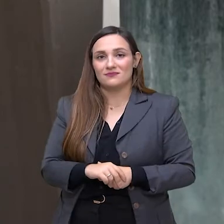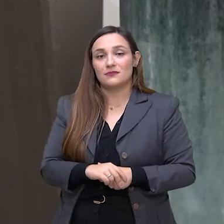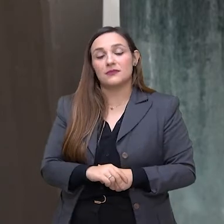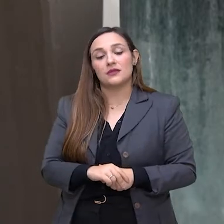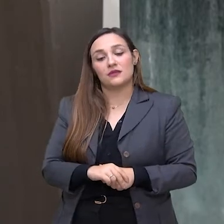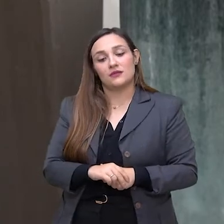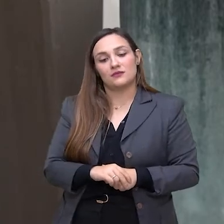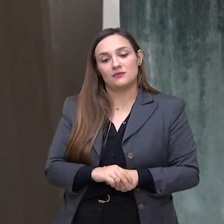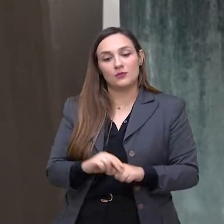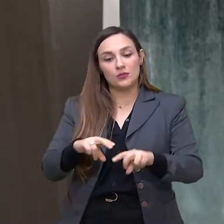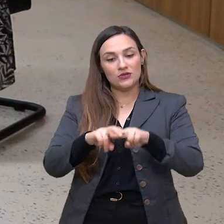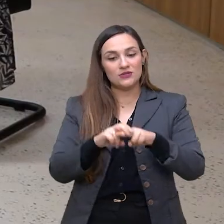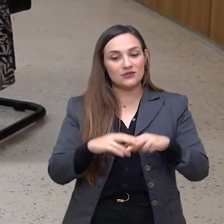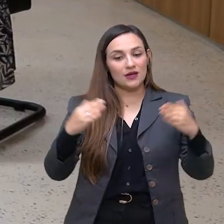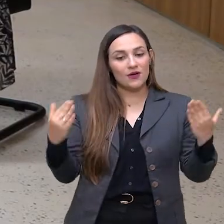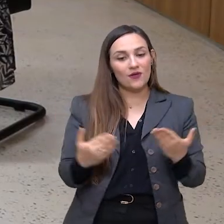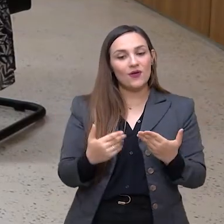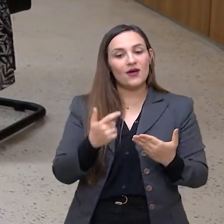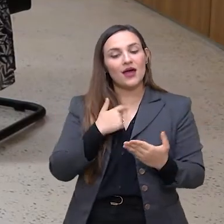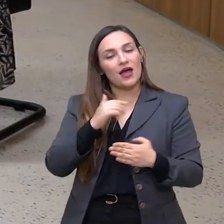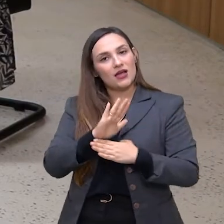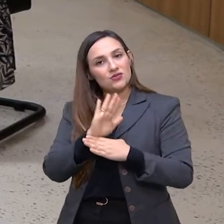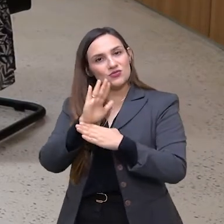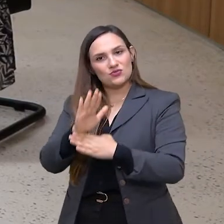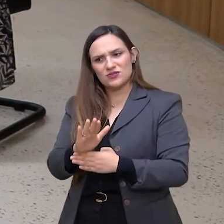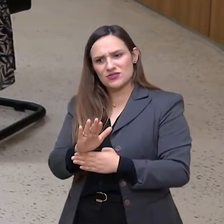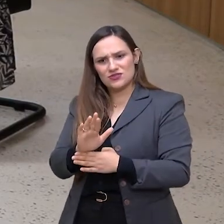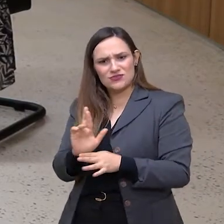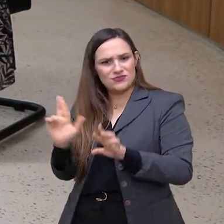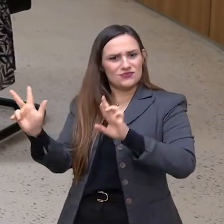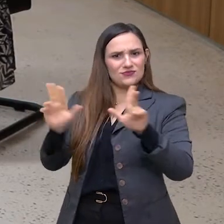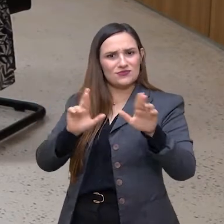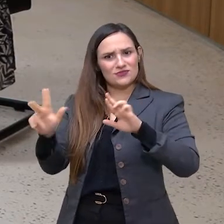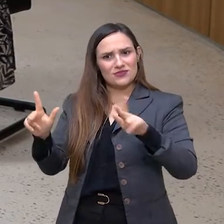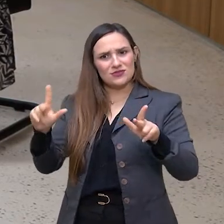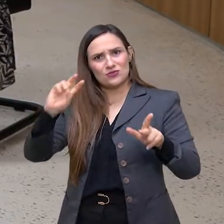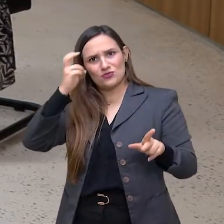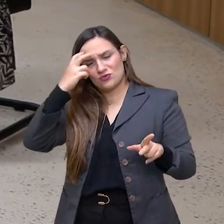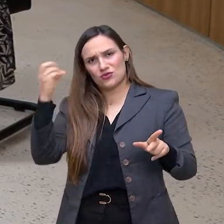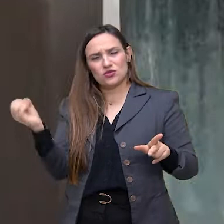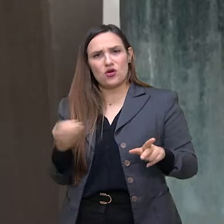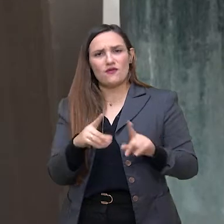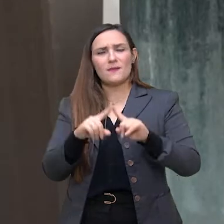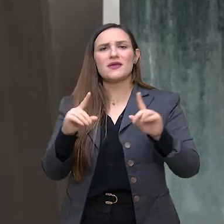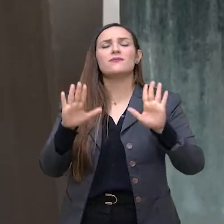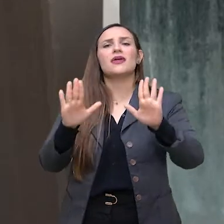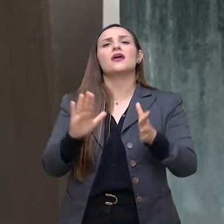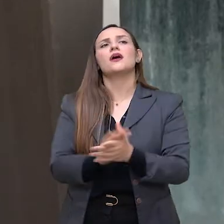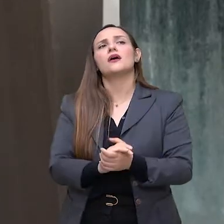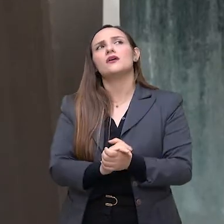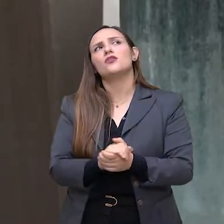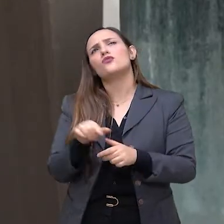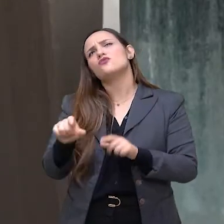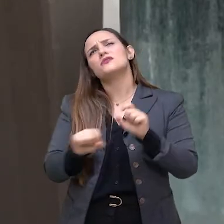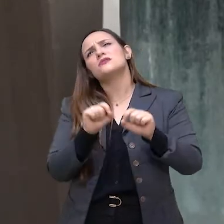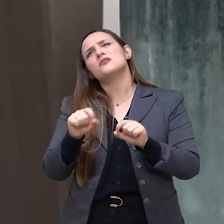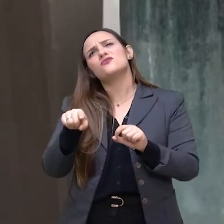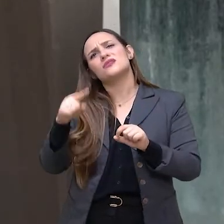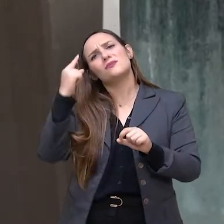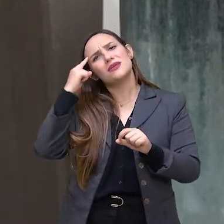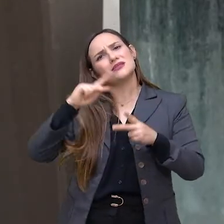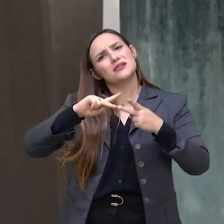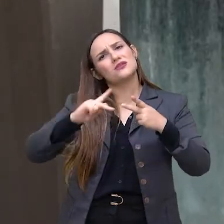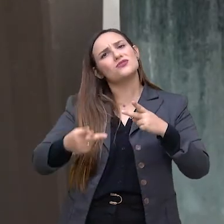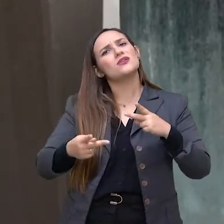um pouco mais aí nesse avivamento dessa cultura, né? Qual é o reflexo dessa nova